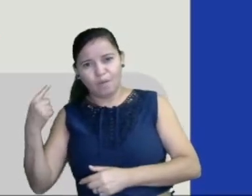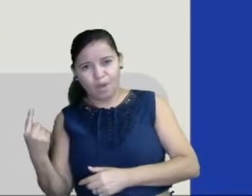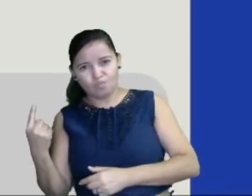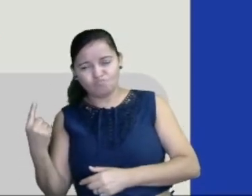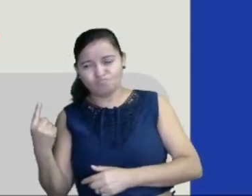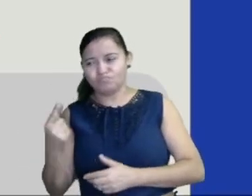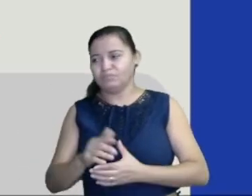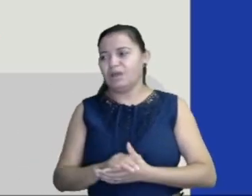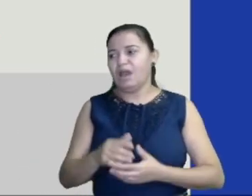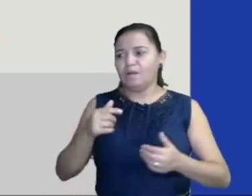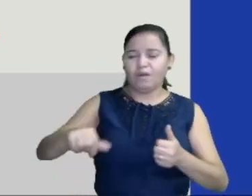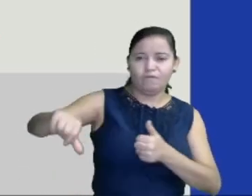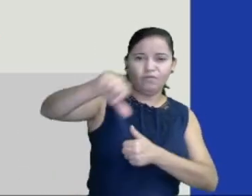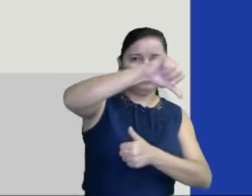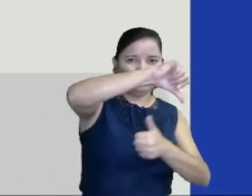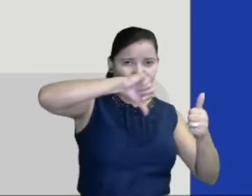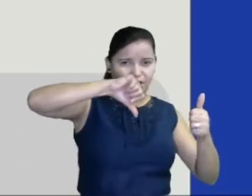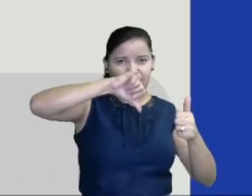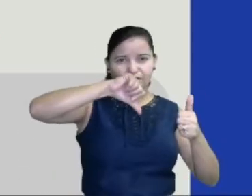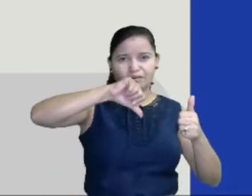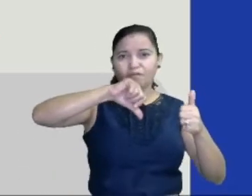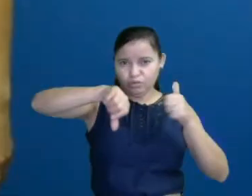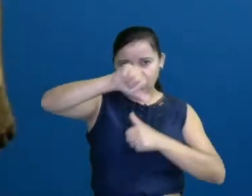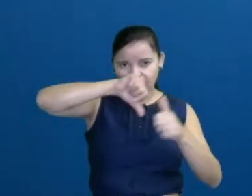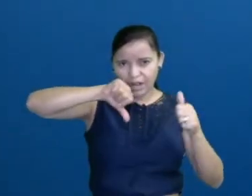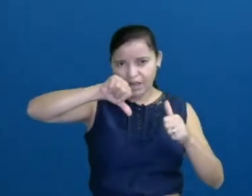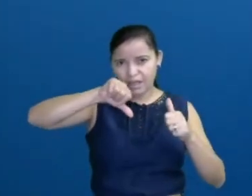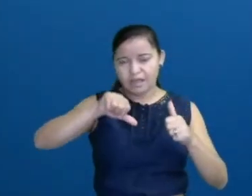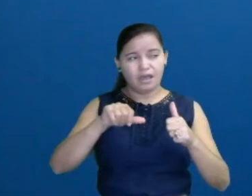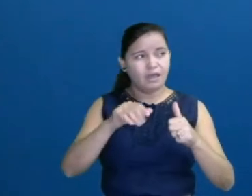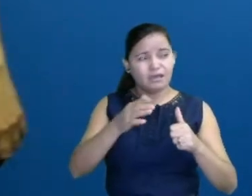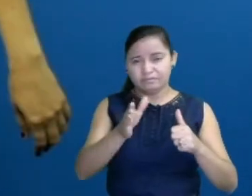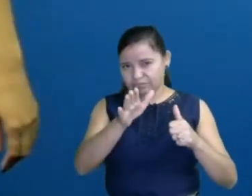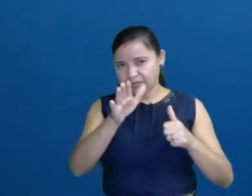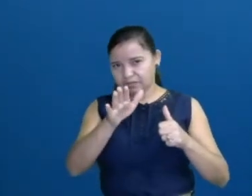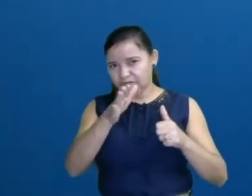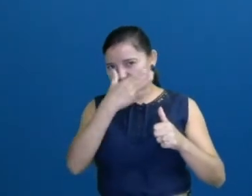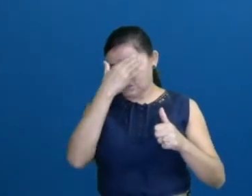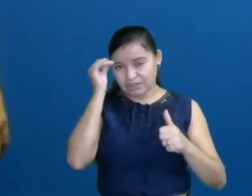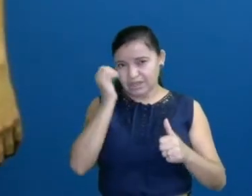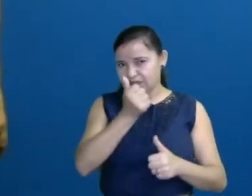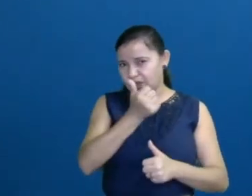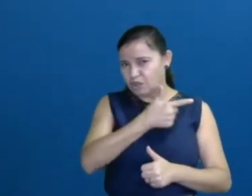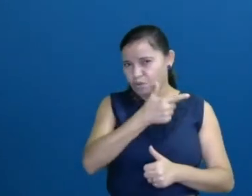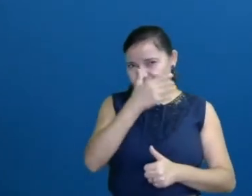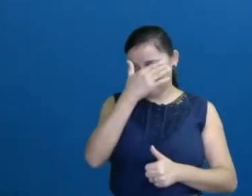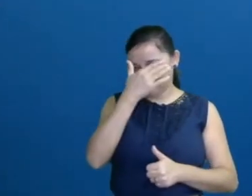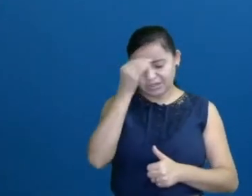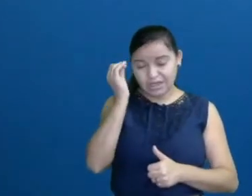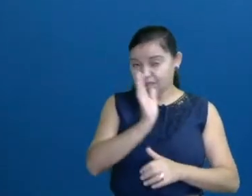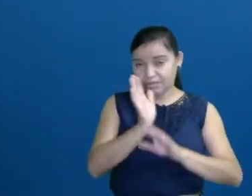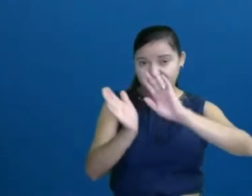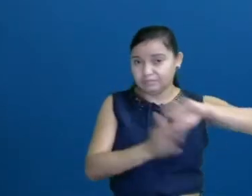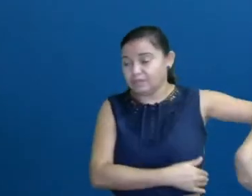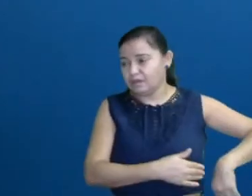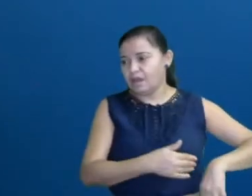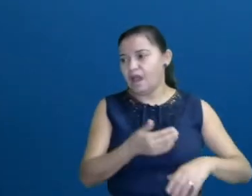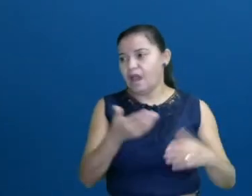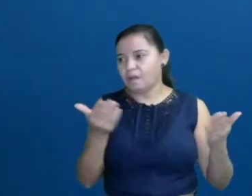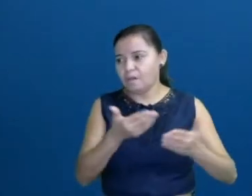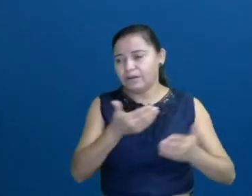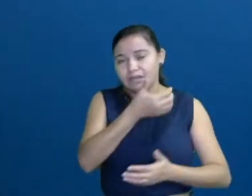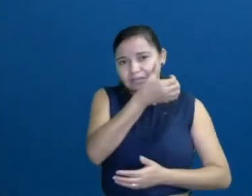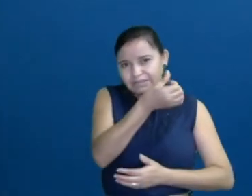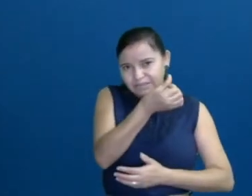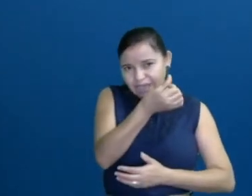eu dividindo o primeiro seis por dois esquece o 12 e vamos dividir que está entre parentes 6